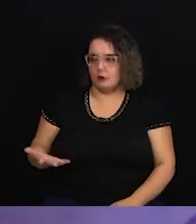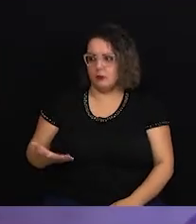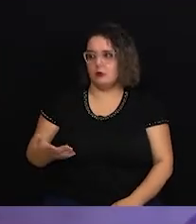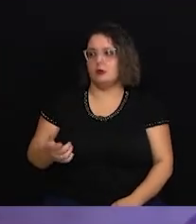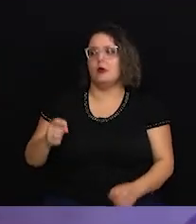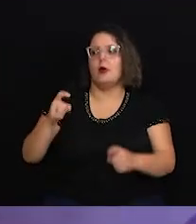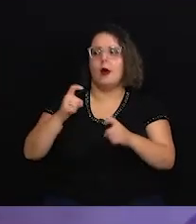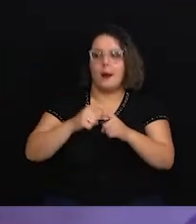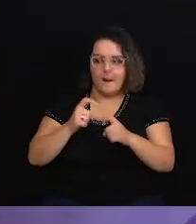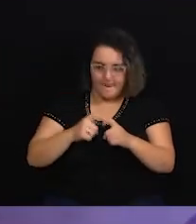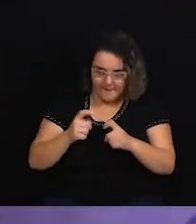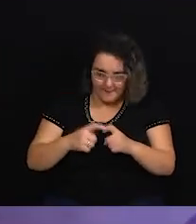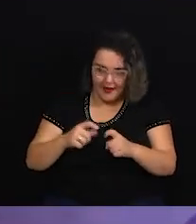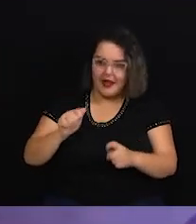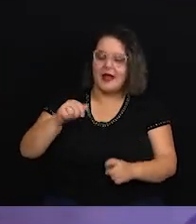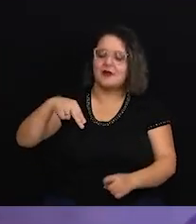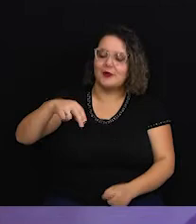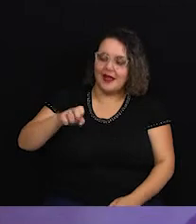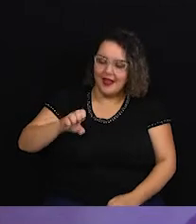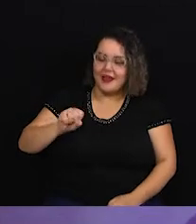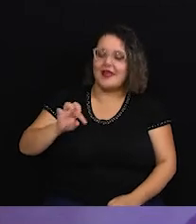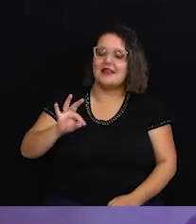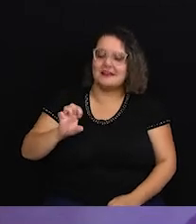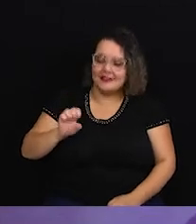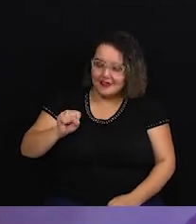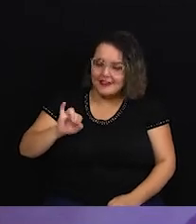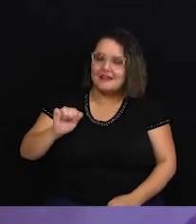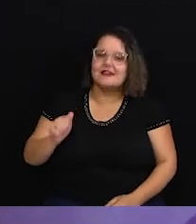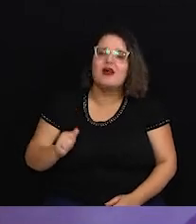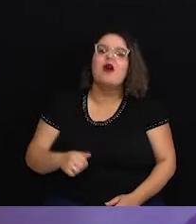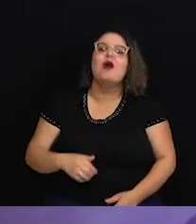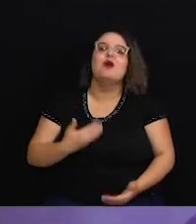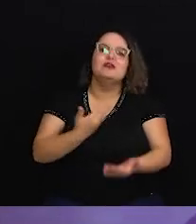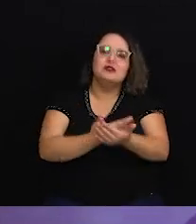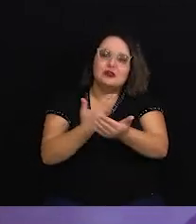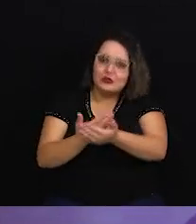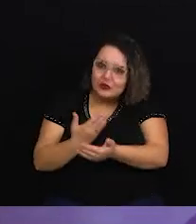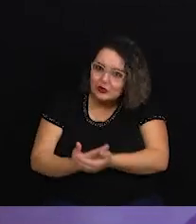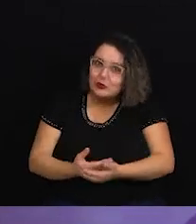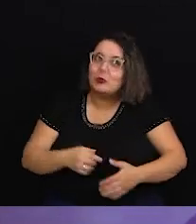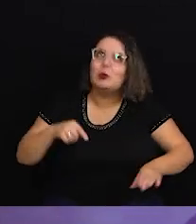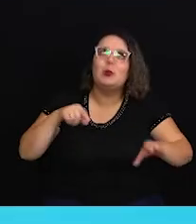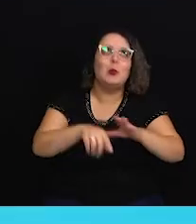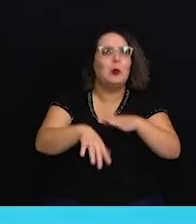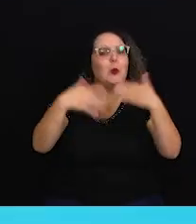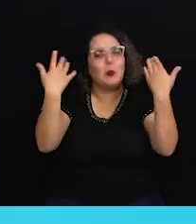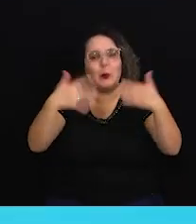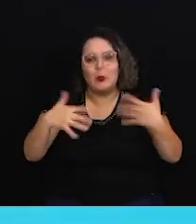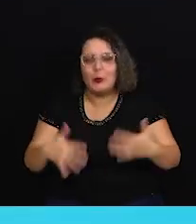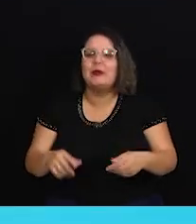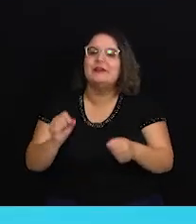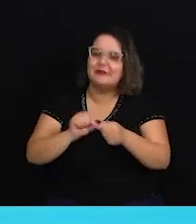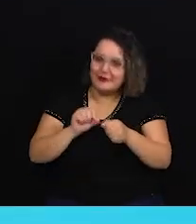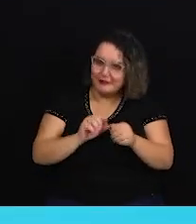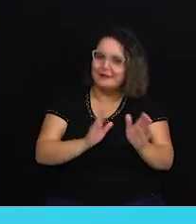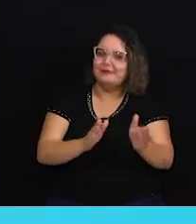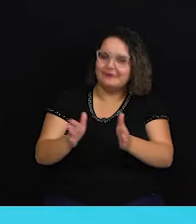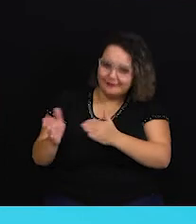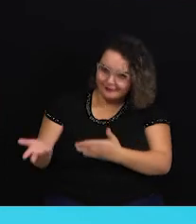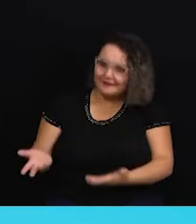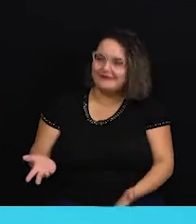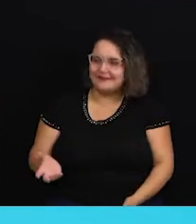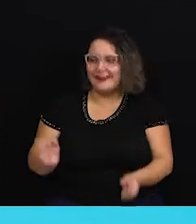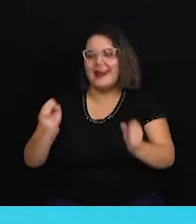anestesista é médico, estudou para fazer todo esse procedimento, estudou muito, né? Pois é, eu falei, a